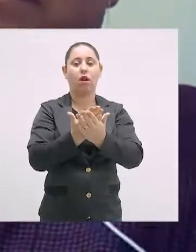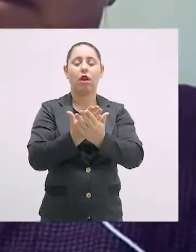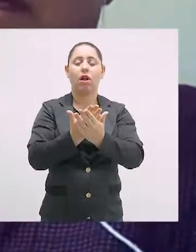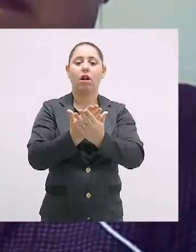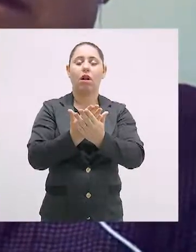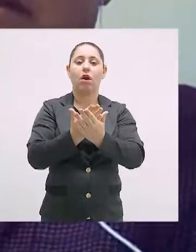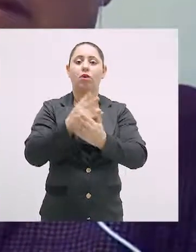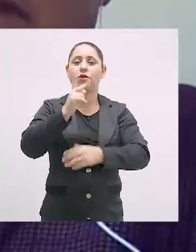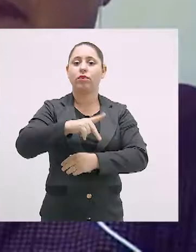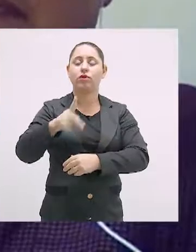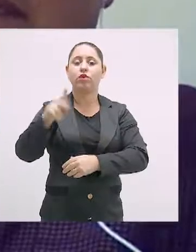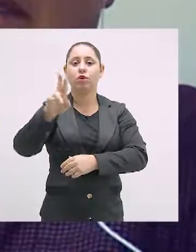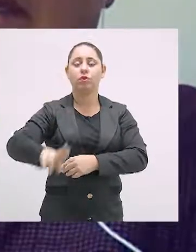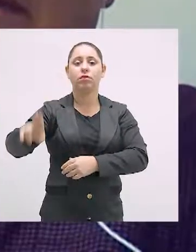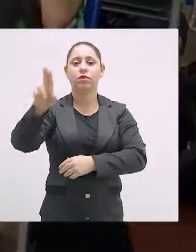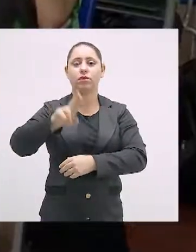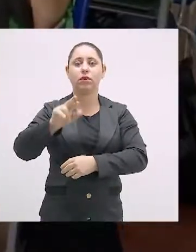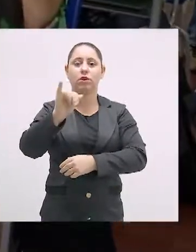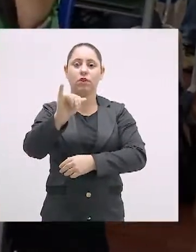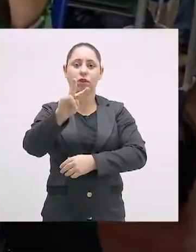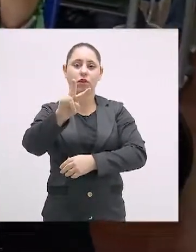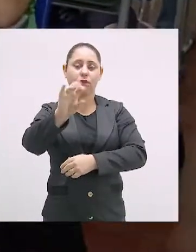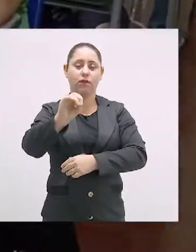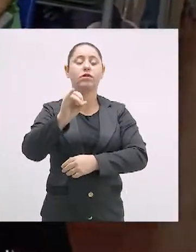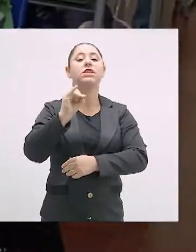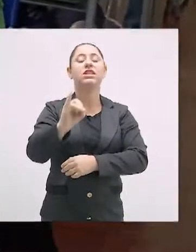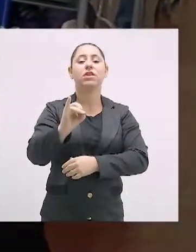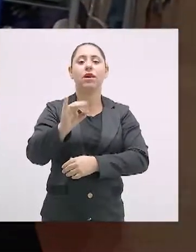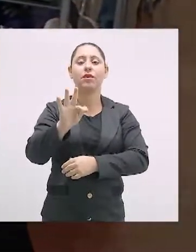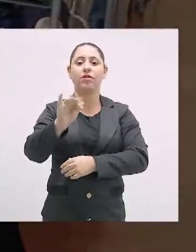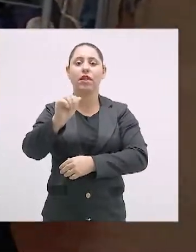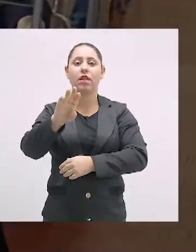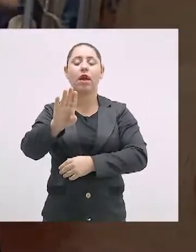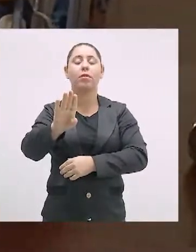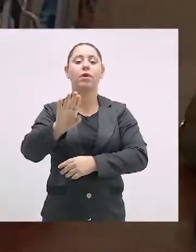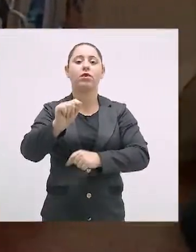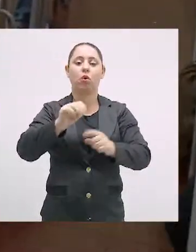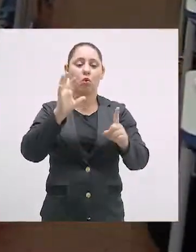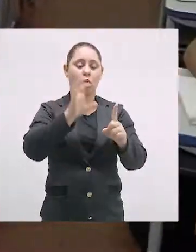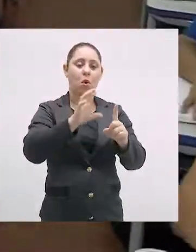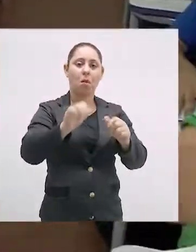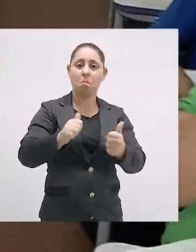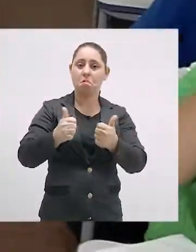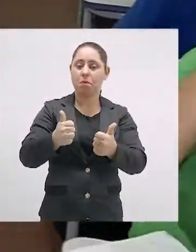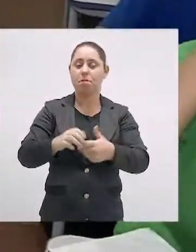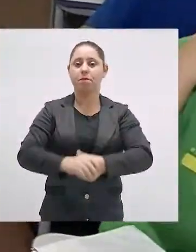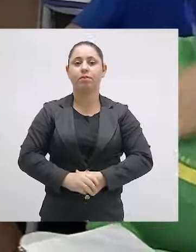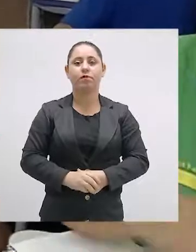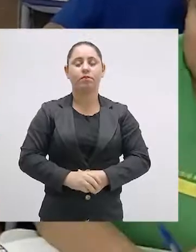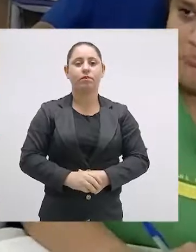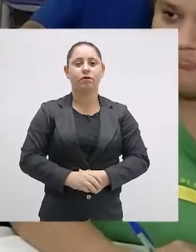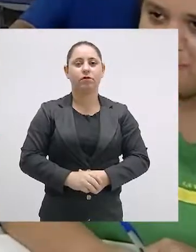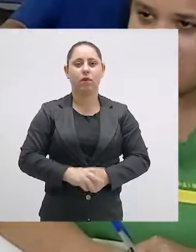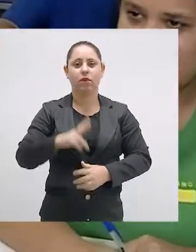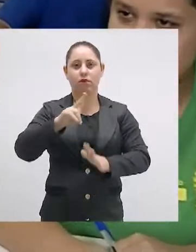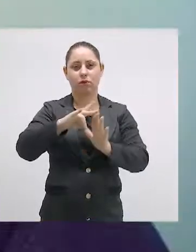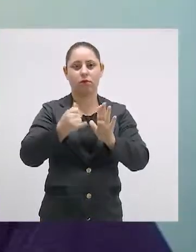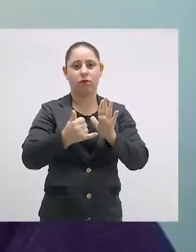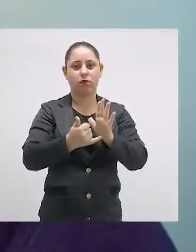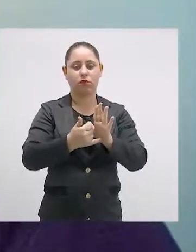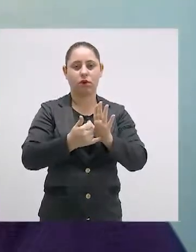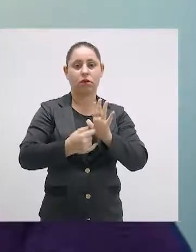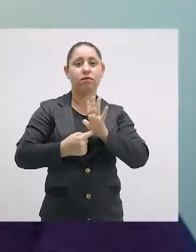professor universitário Ivo Leite Filho, se a FADEB conseguir concretizar essas ações, o impacto será muito positivo.